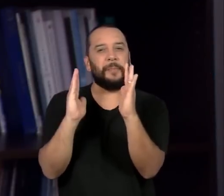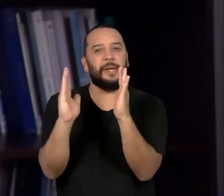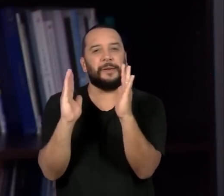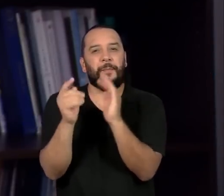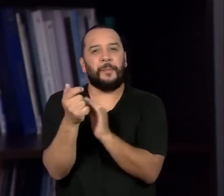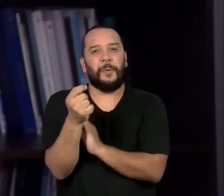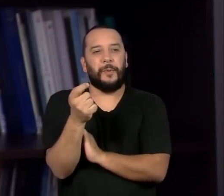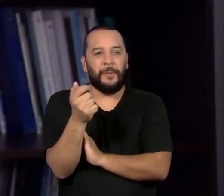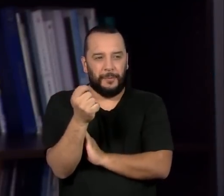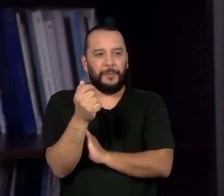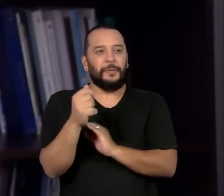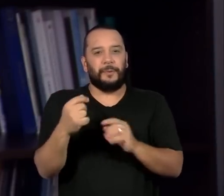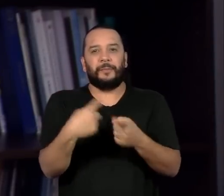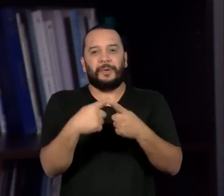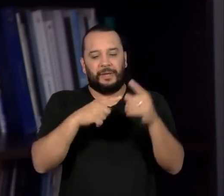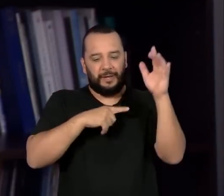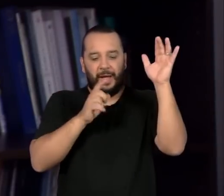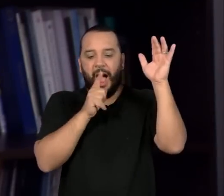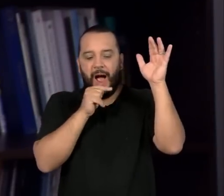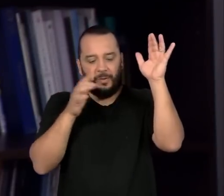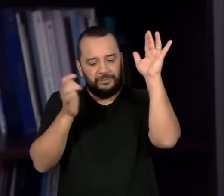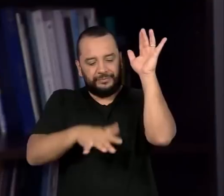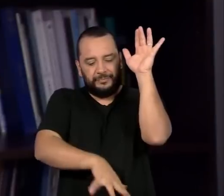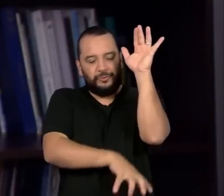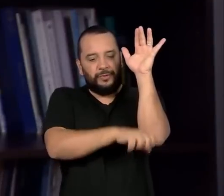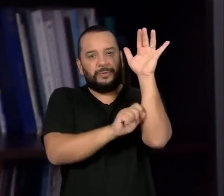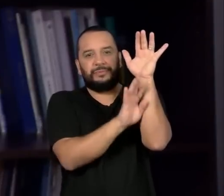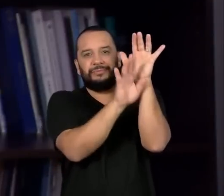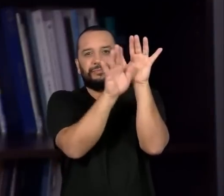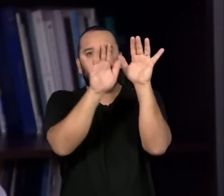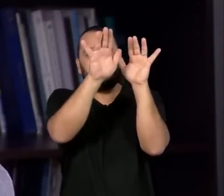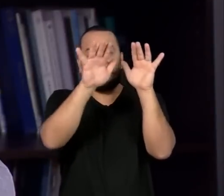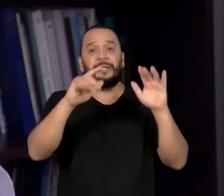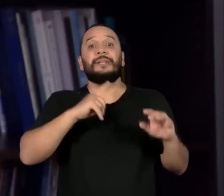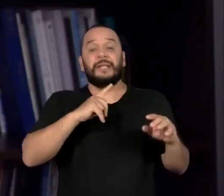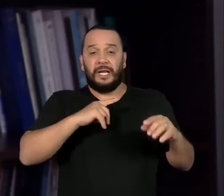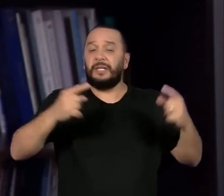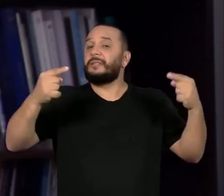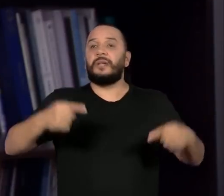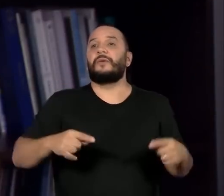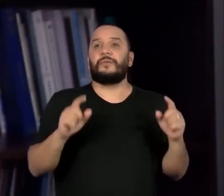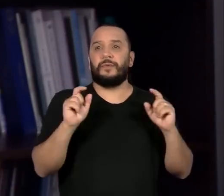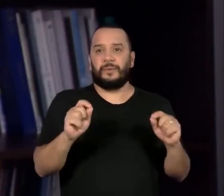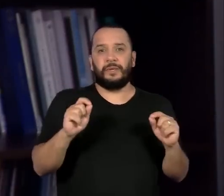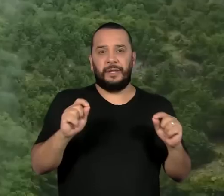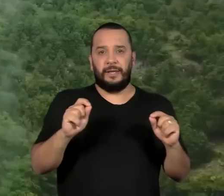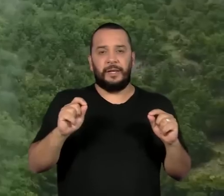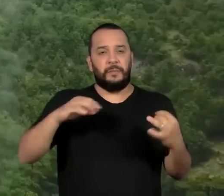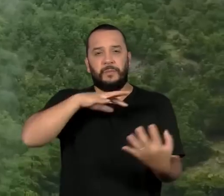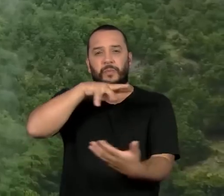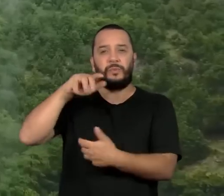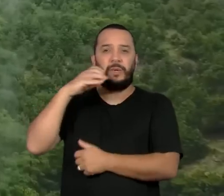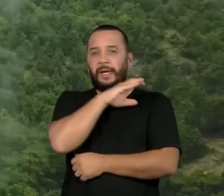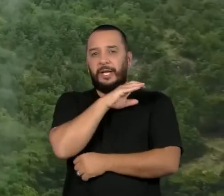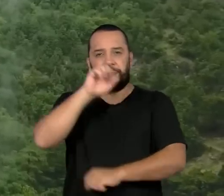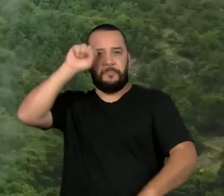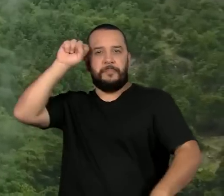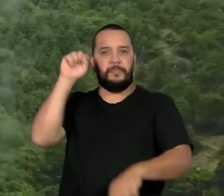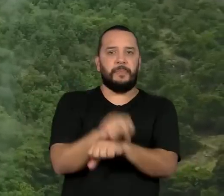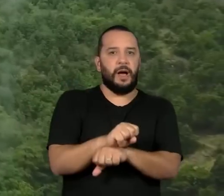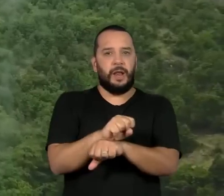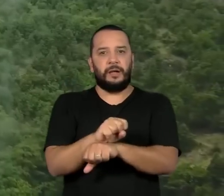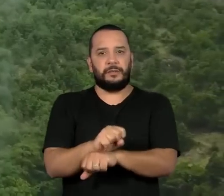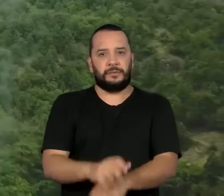outro desafio, que não depende mais de nós, que é parar o aquecimento global.